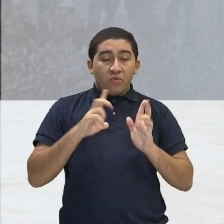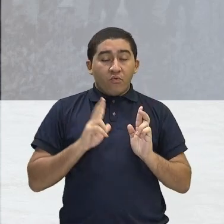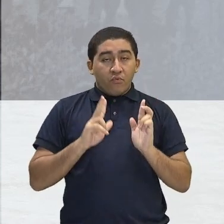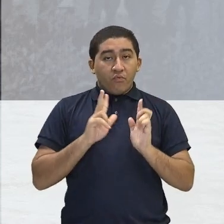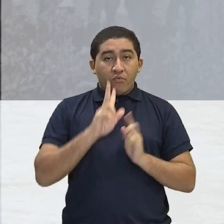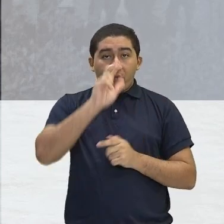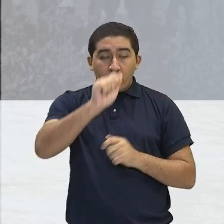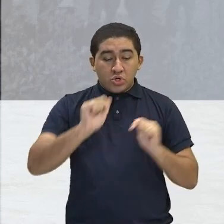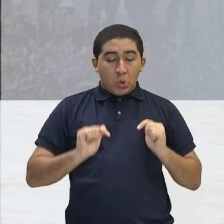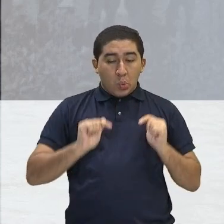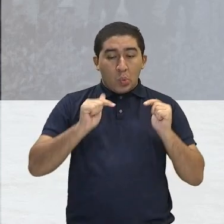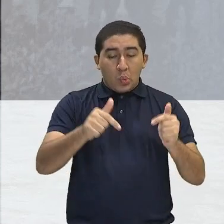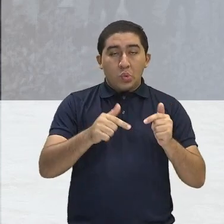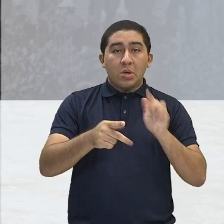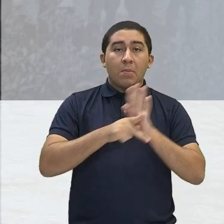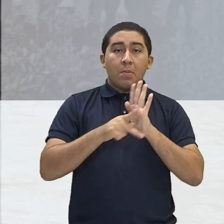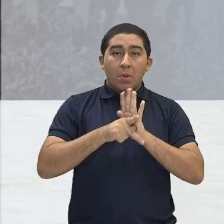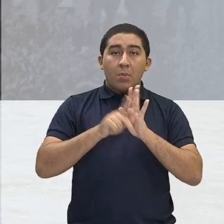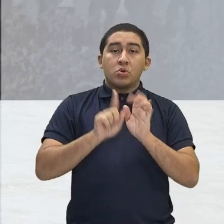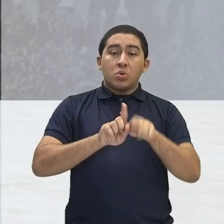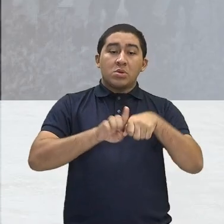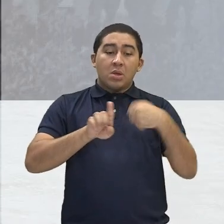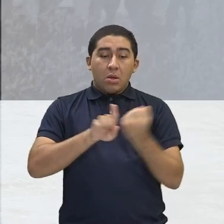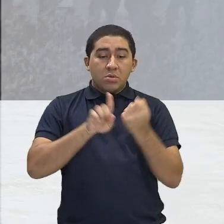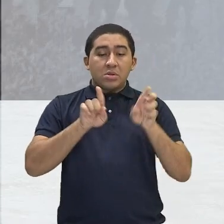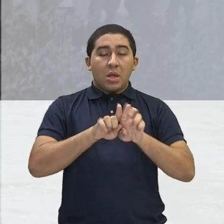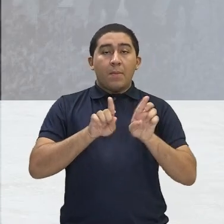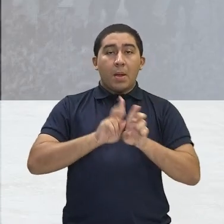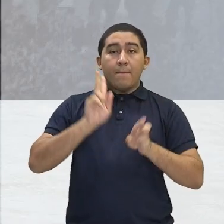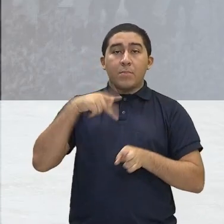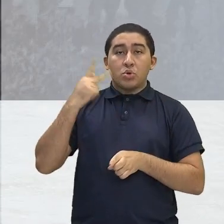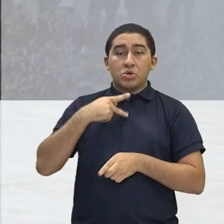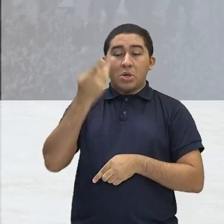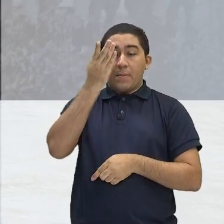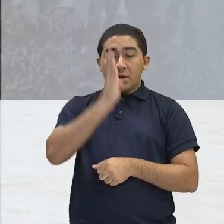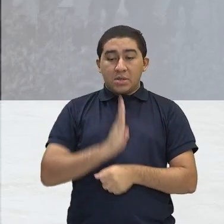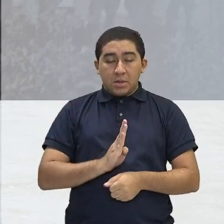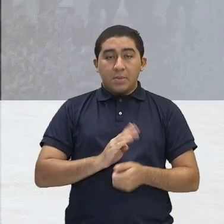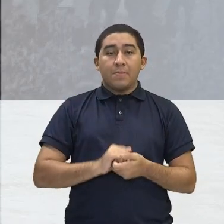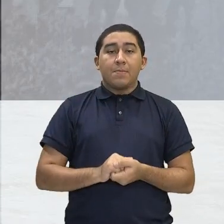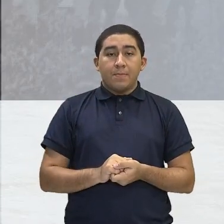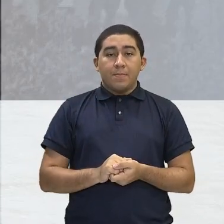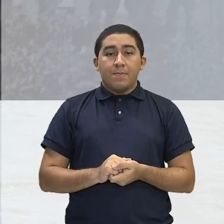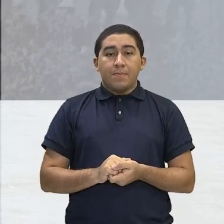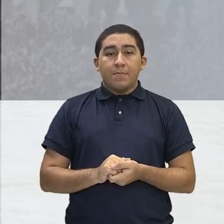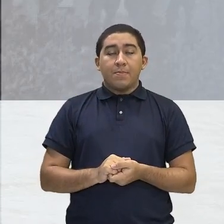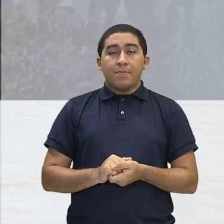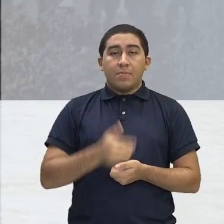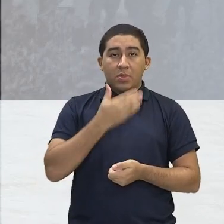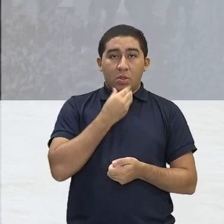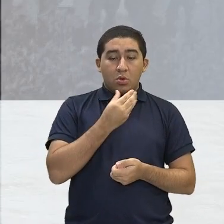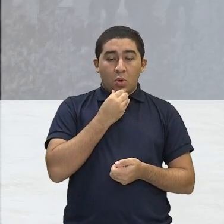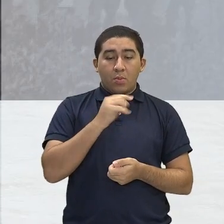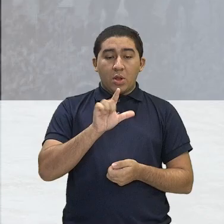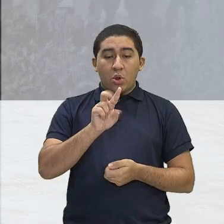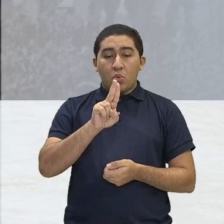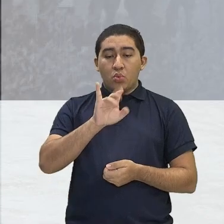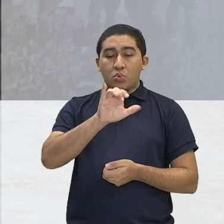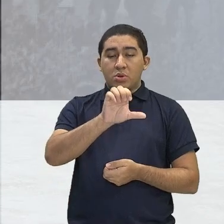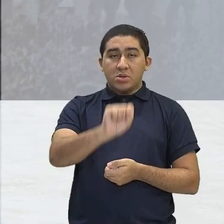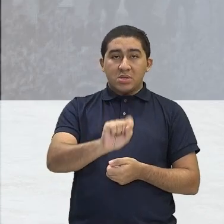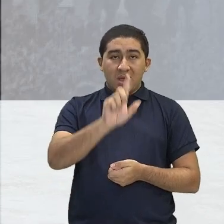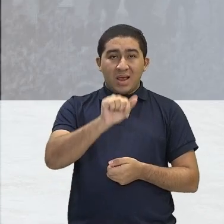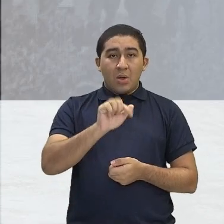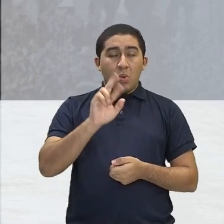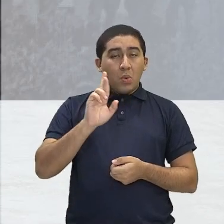justiça social e pela moralização da política brasileira. Neste momento, Luiz Carlos Prestes, que é o líder da coluna